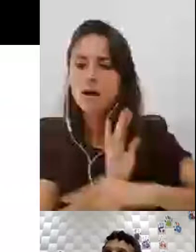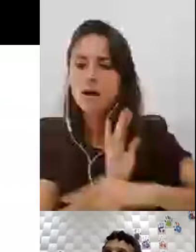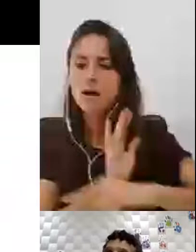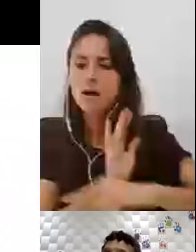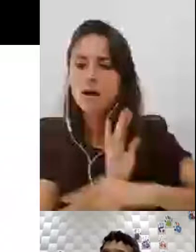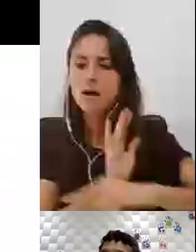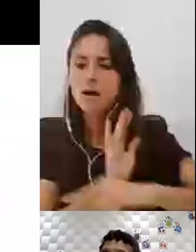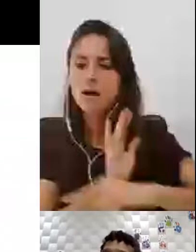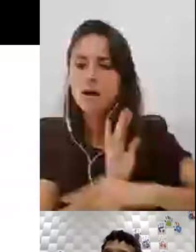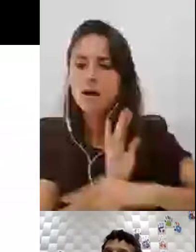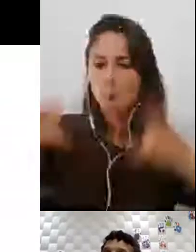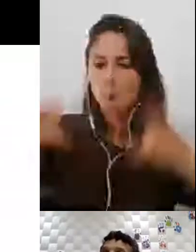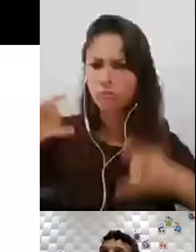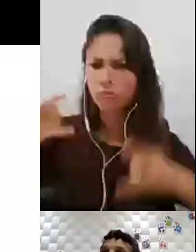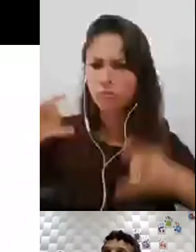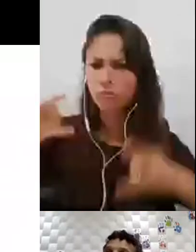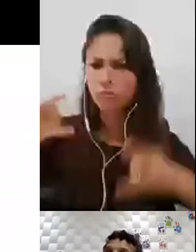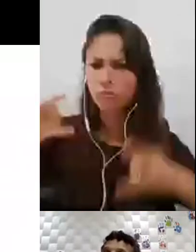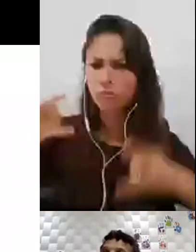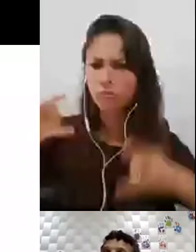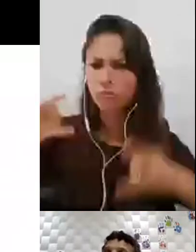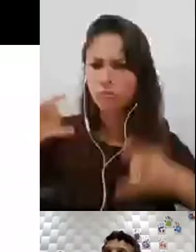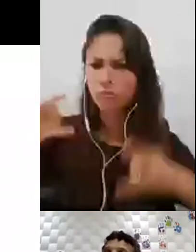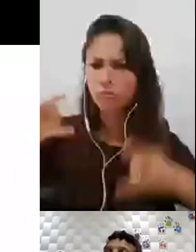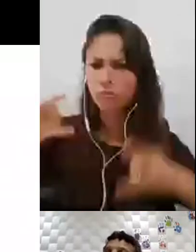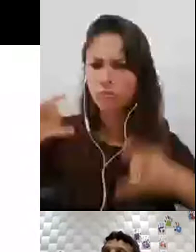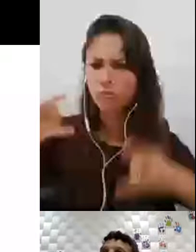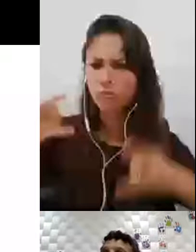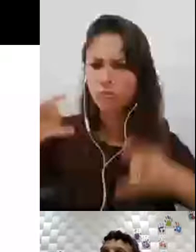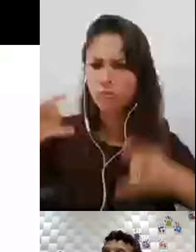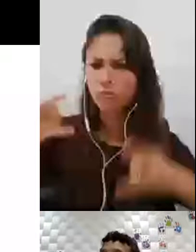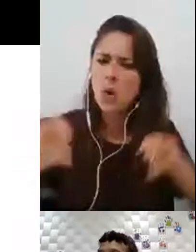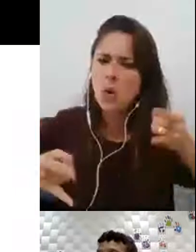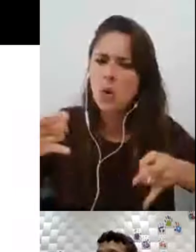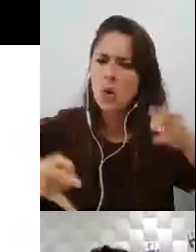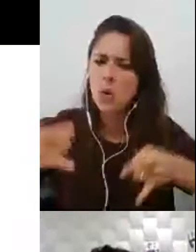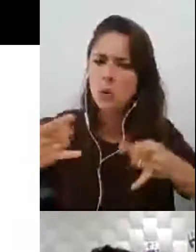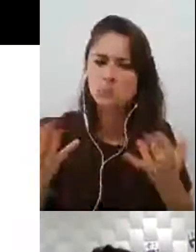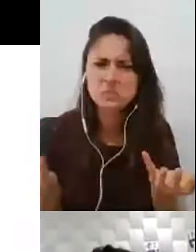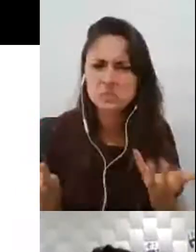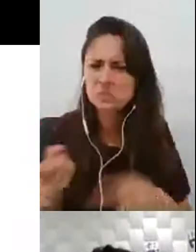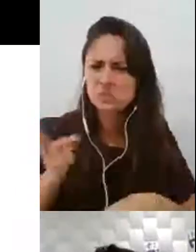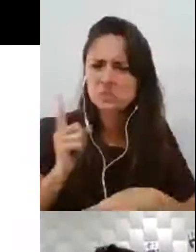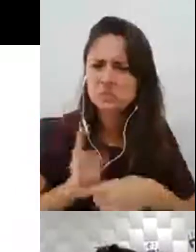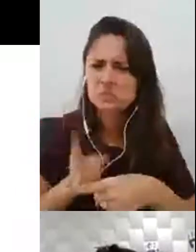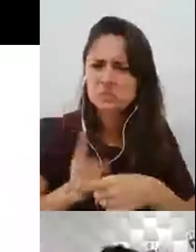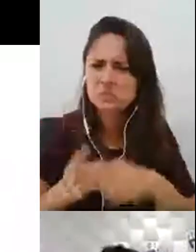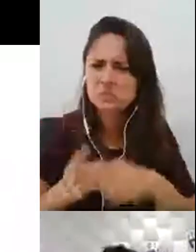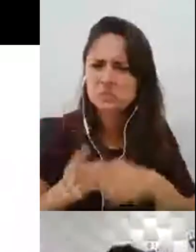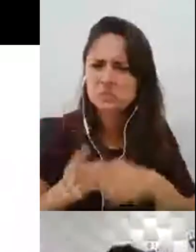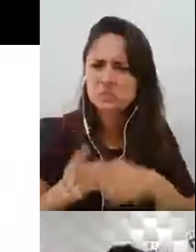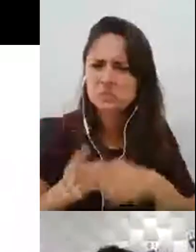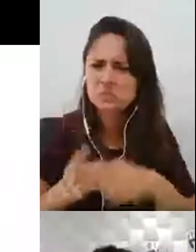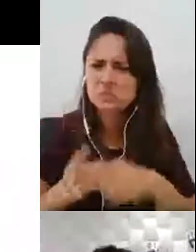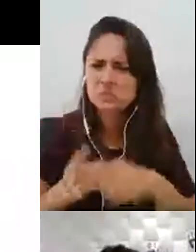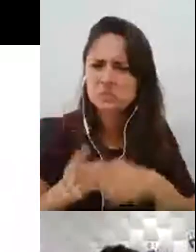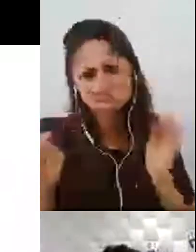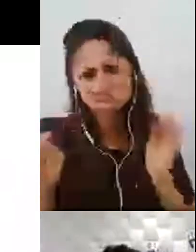que o homem precisa fazer essa movimentação para eu fazer uma movimentação de